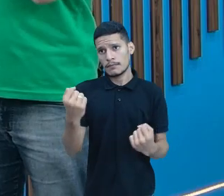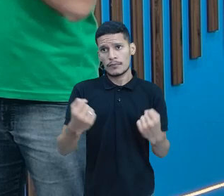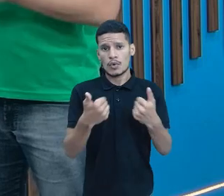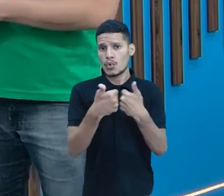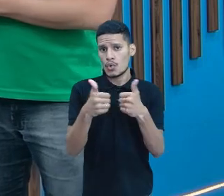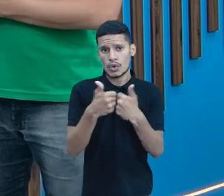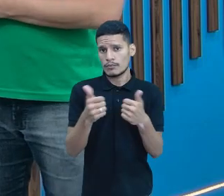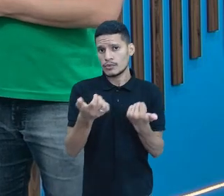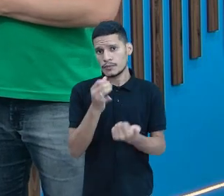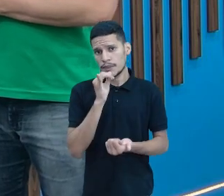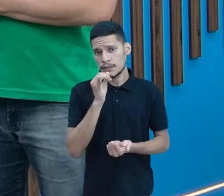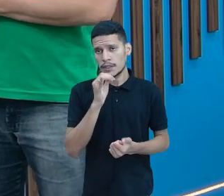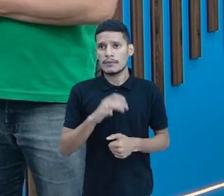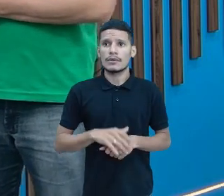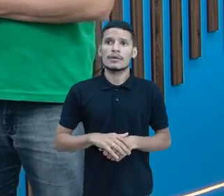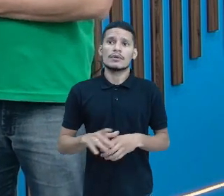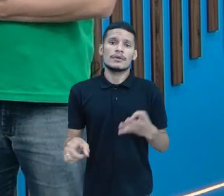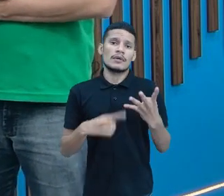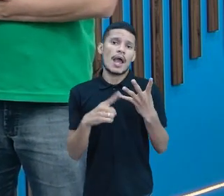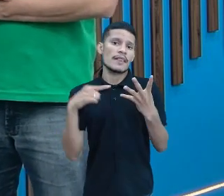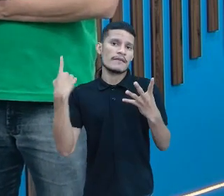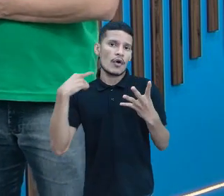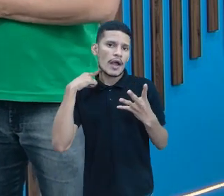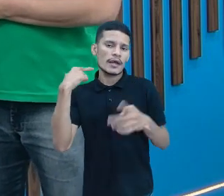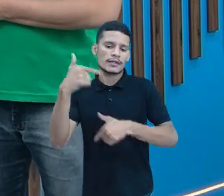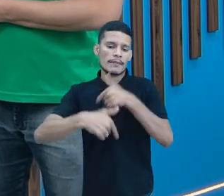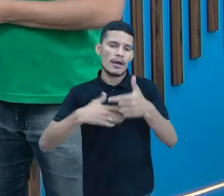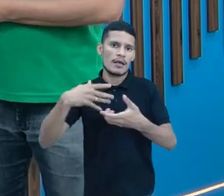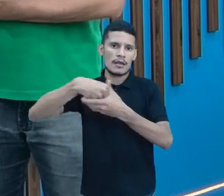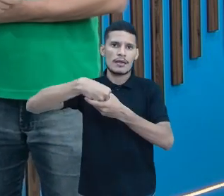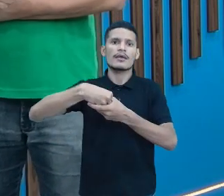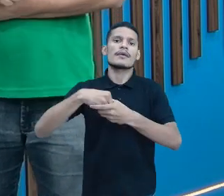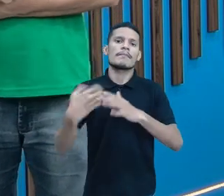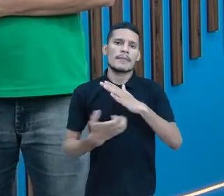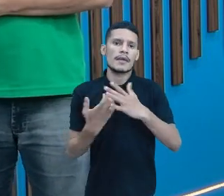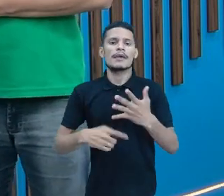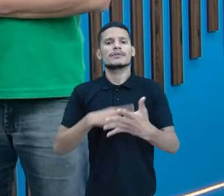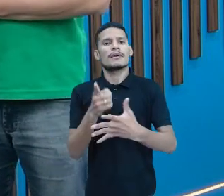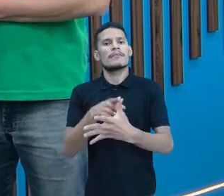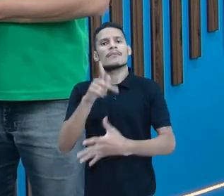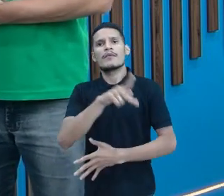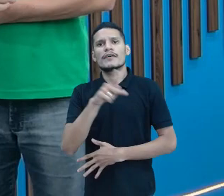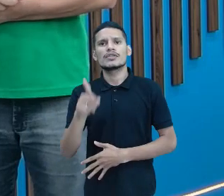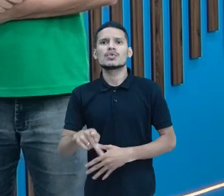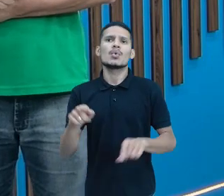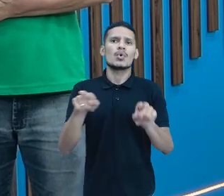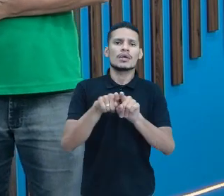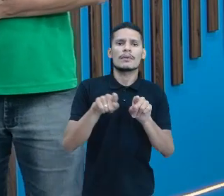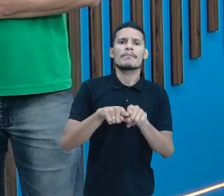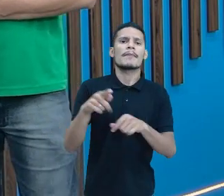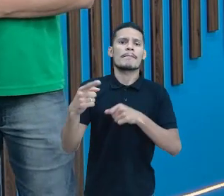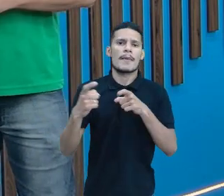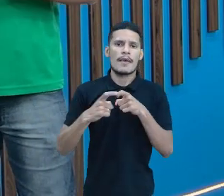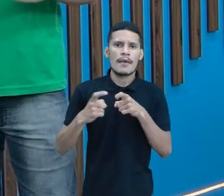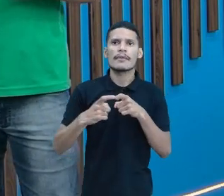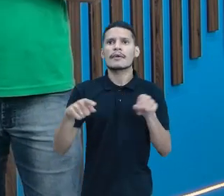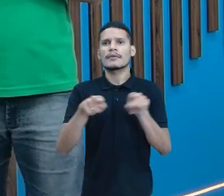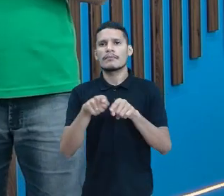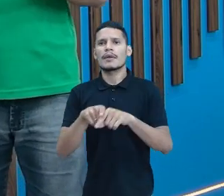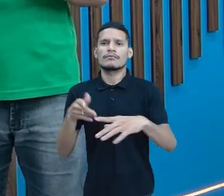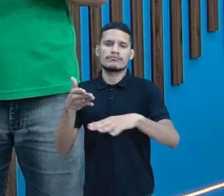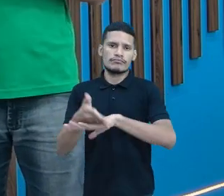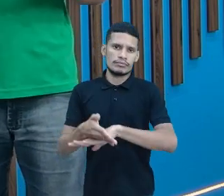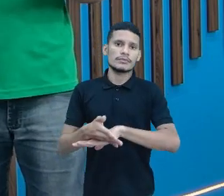de ônibus, um advogado que trabalha numa empresa, uma professora ou uma médica, enfim. Então, nós temos